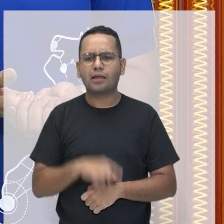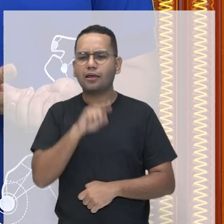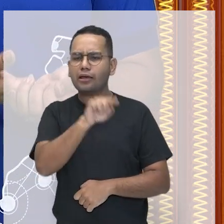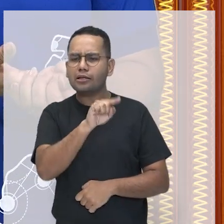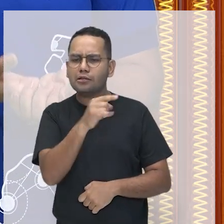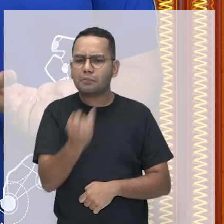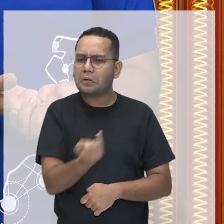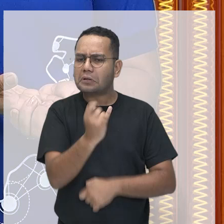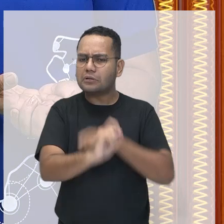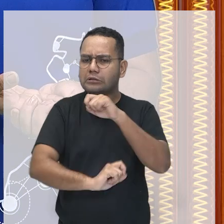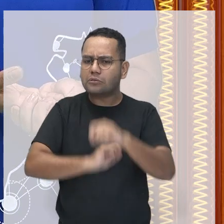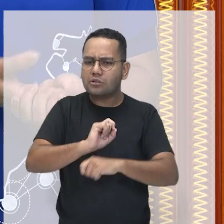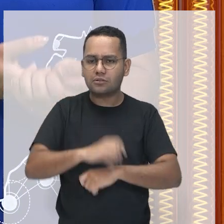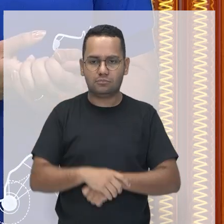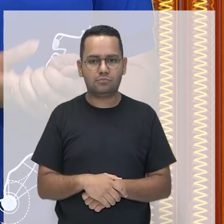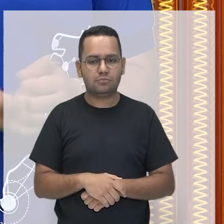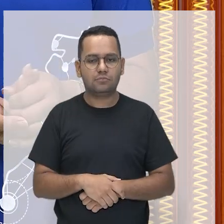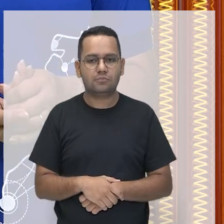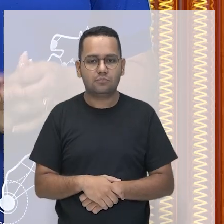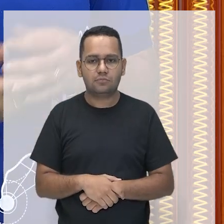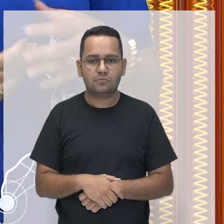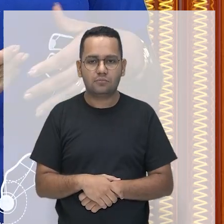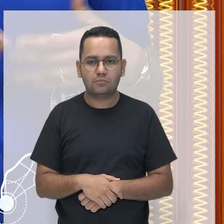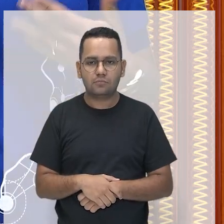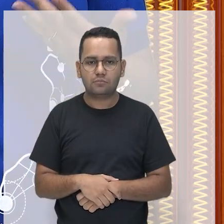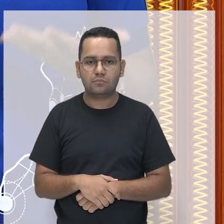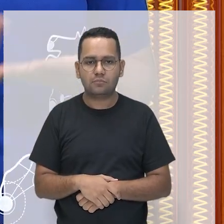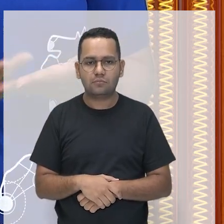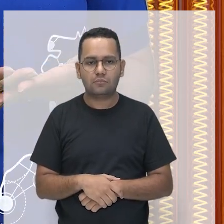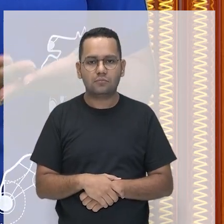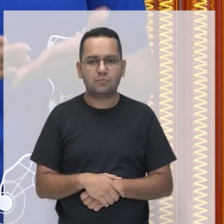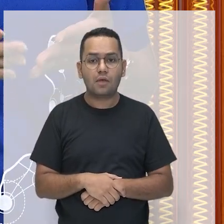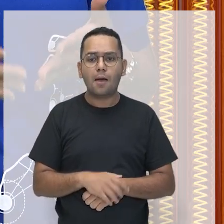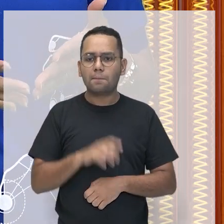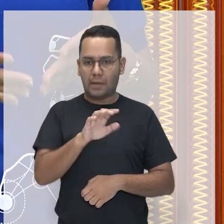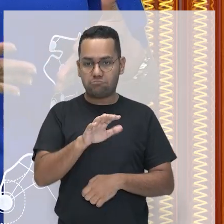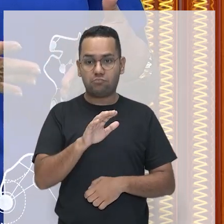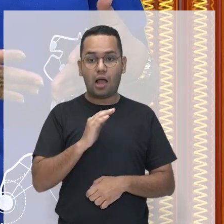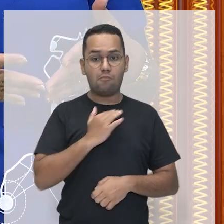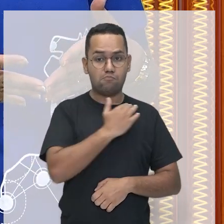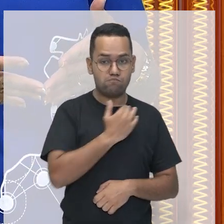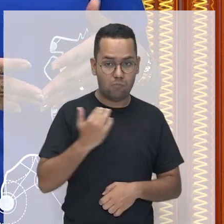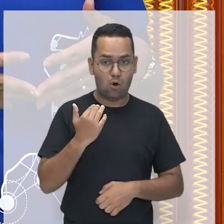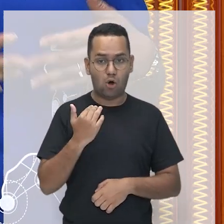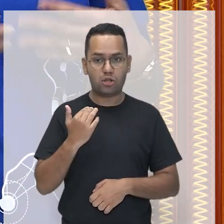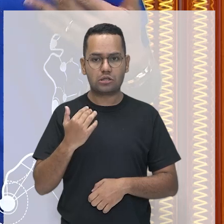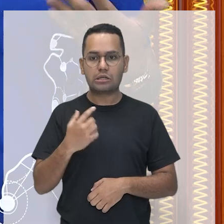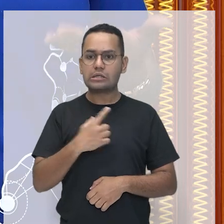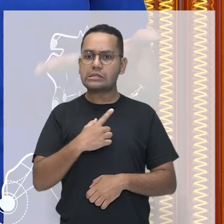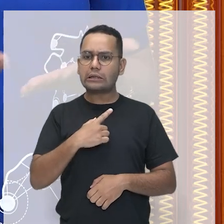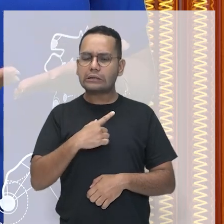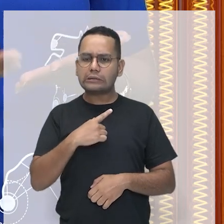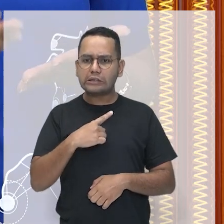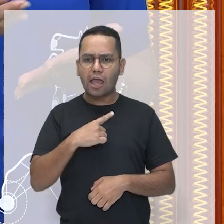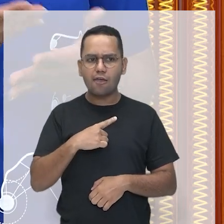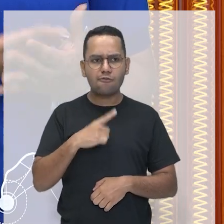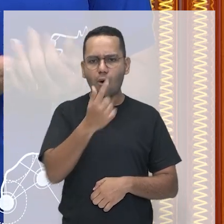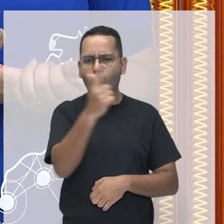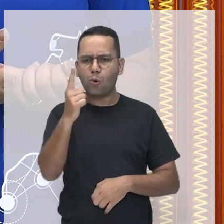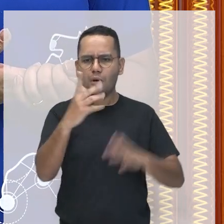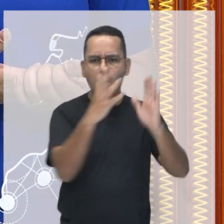líder da Conjuração Mineira e seu martírio foram transformados em símbolos poderosos que inspiraram